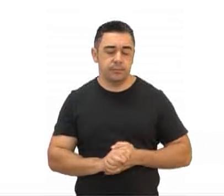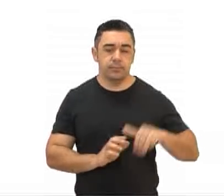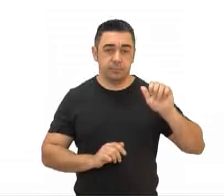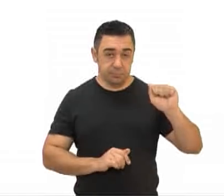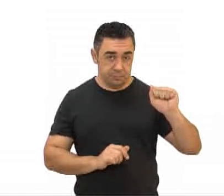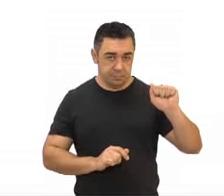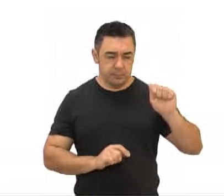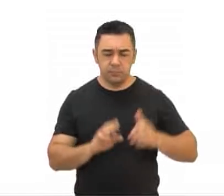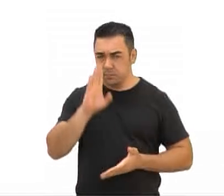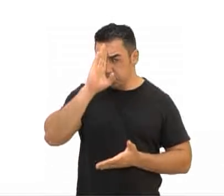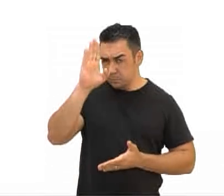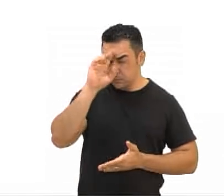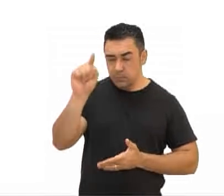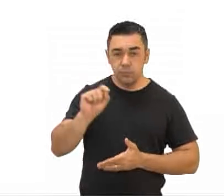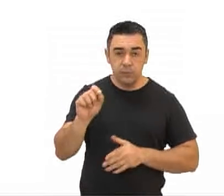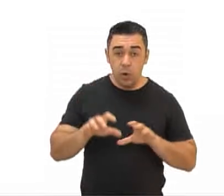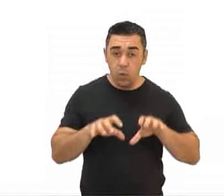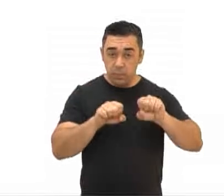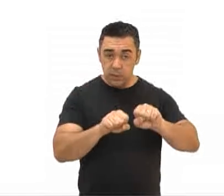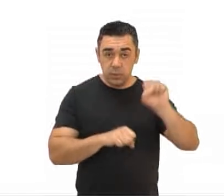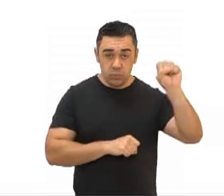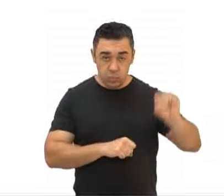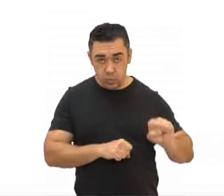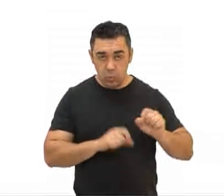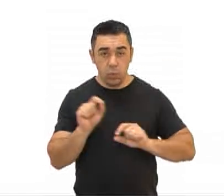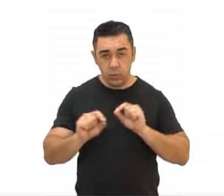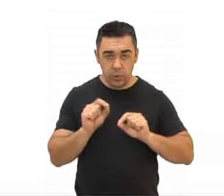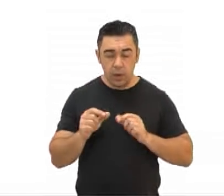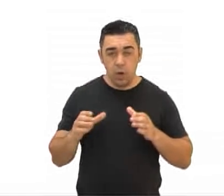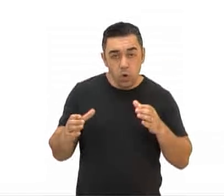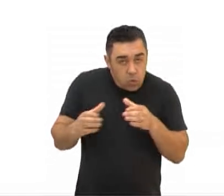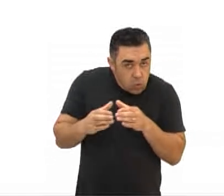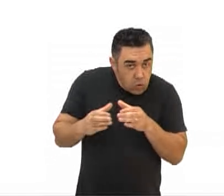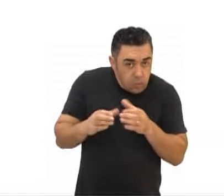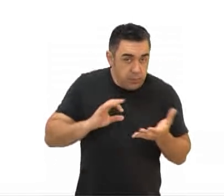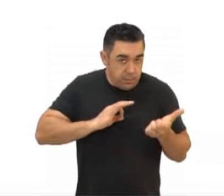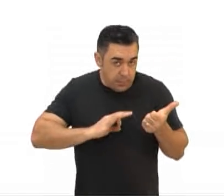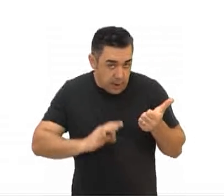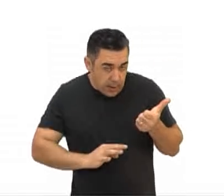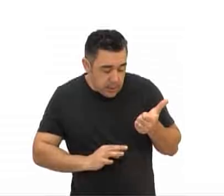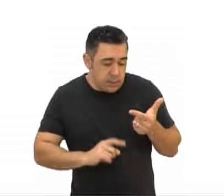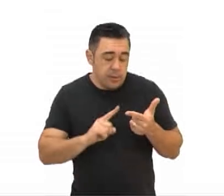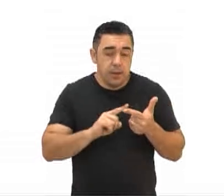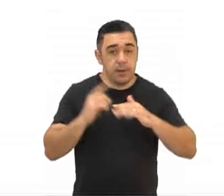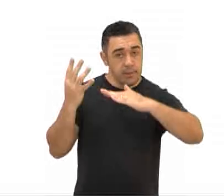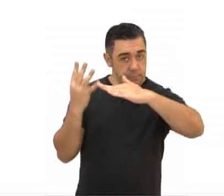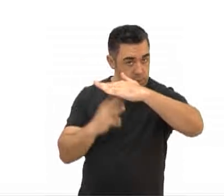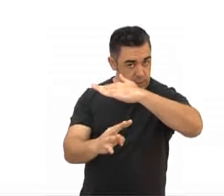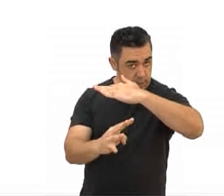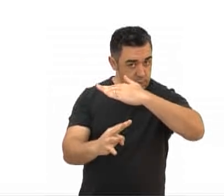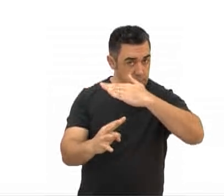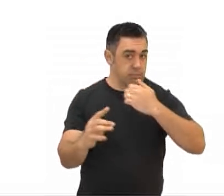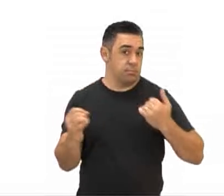os principais fatores de ocupação do Sul são as missões jesuíticas e as imigrações. Bem importante guardar